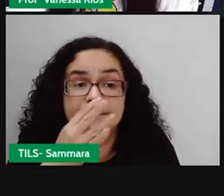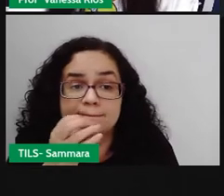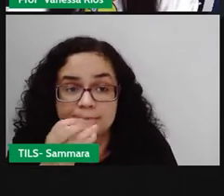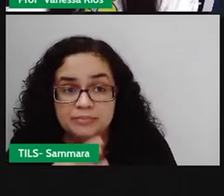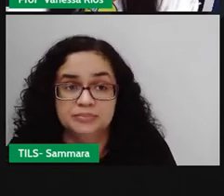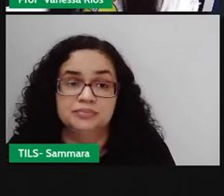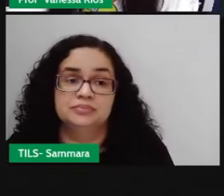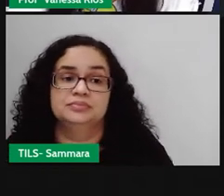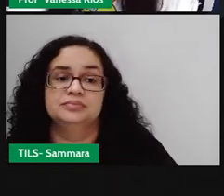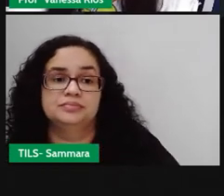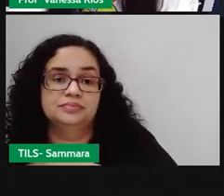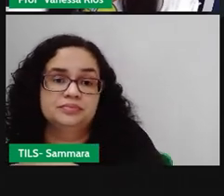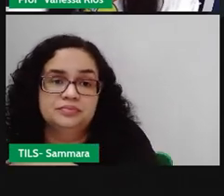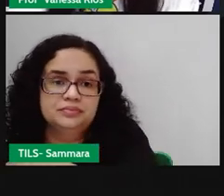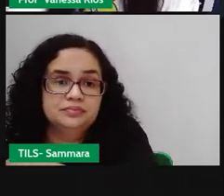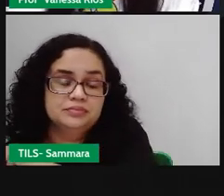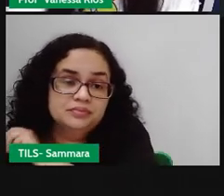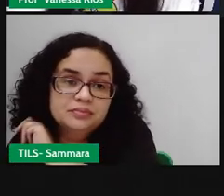se merece."